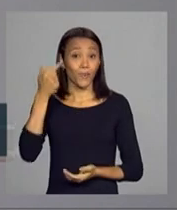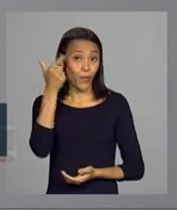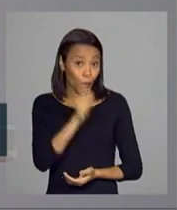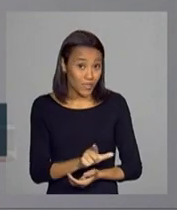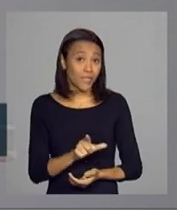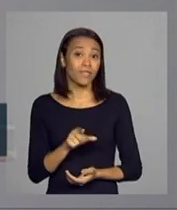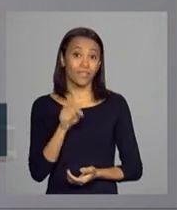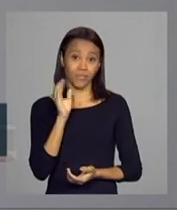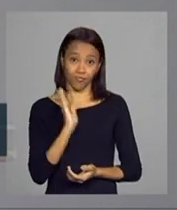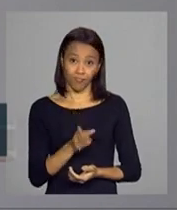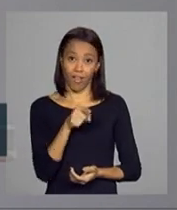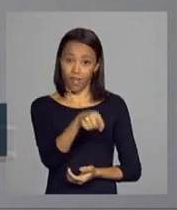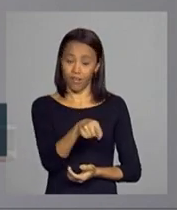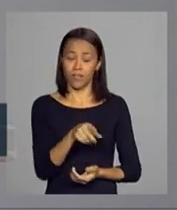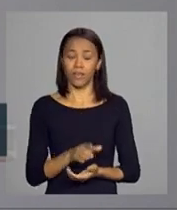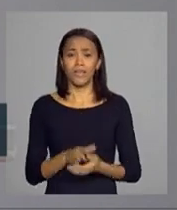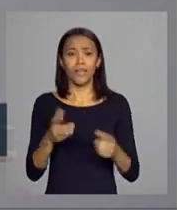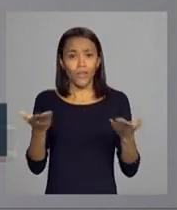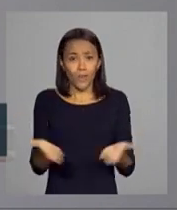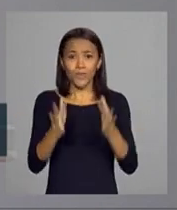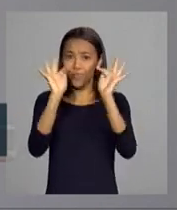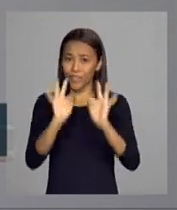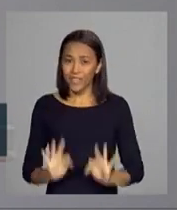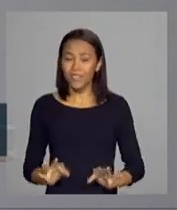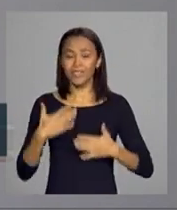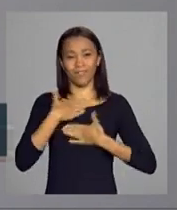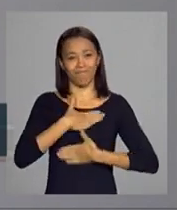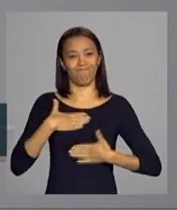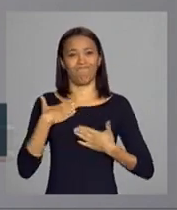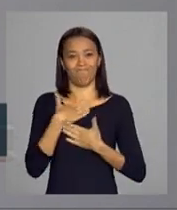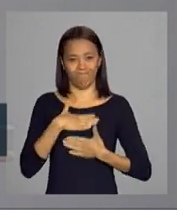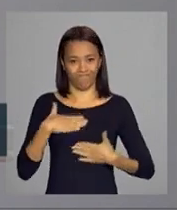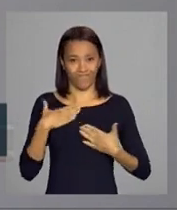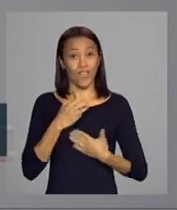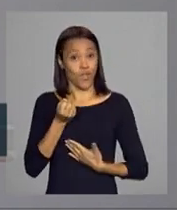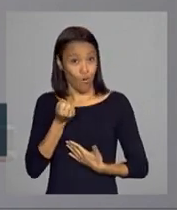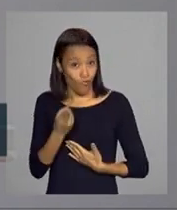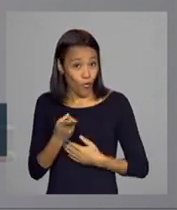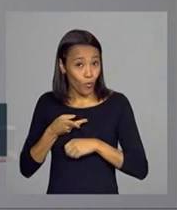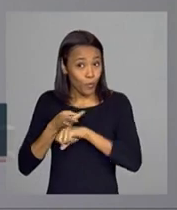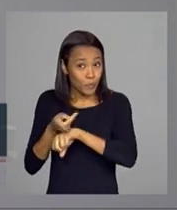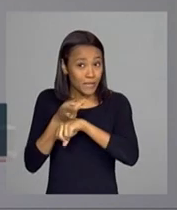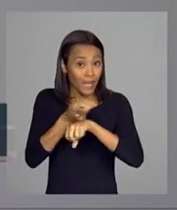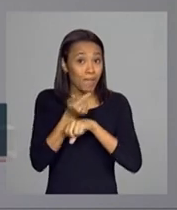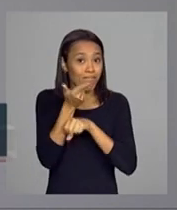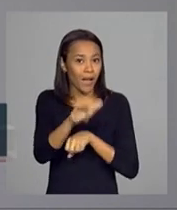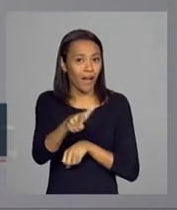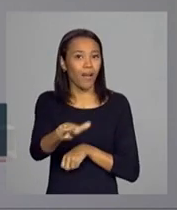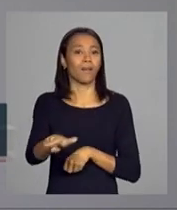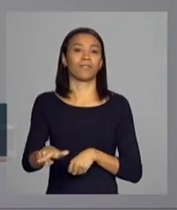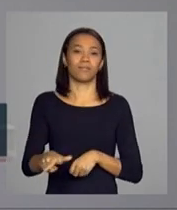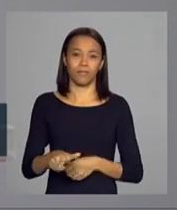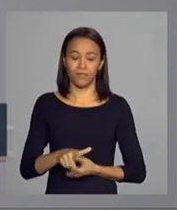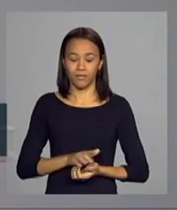dessa situação, estou muito feliz, realizada e vou buscar mais.